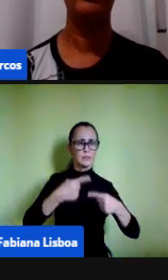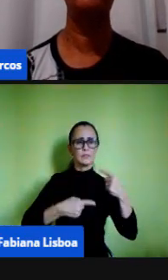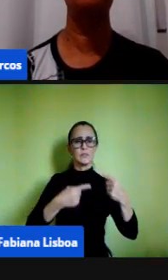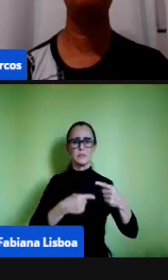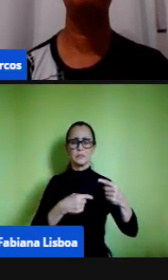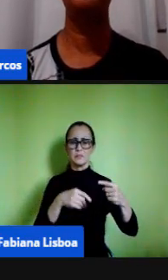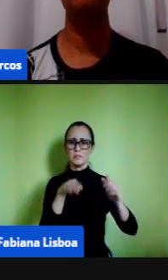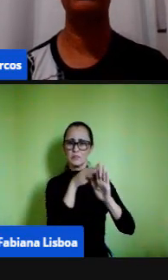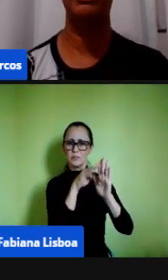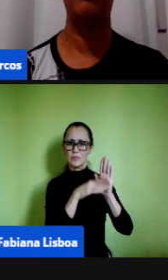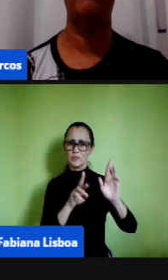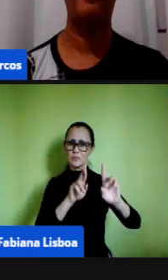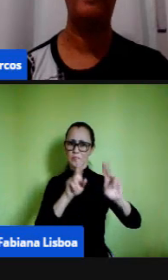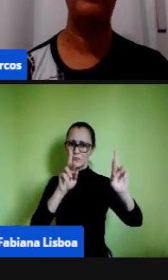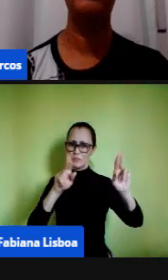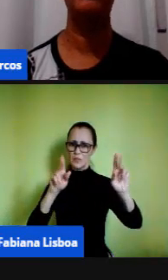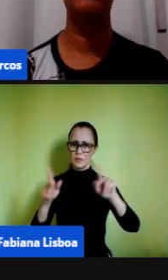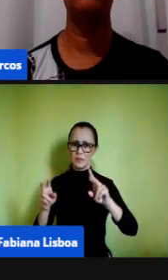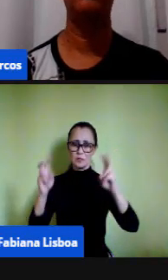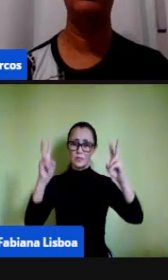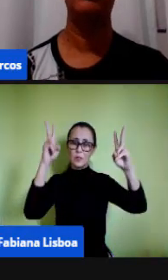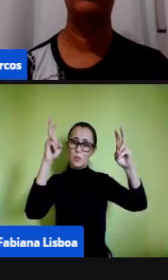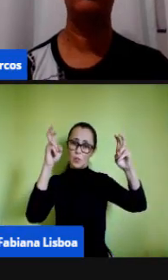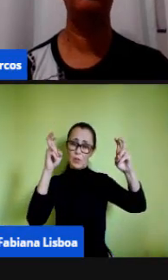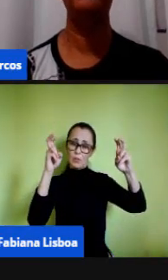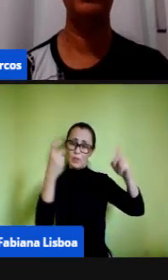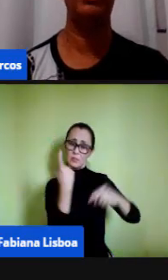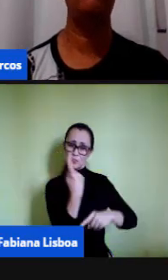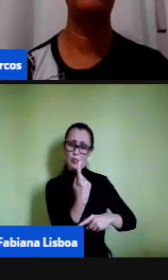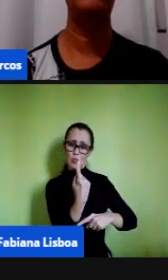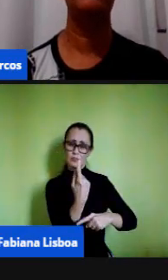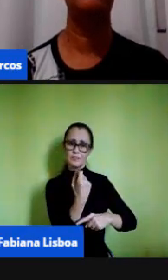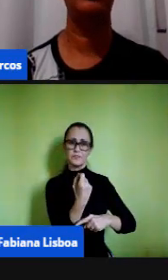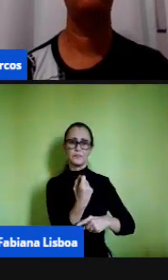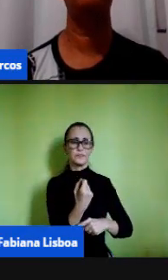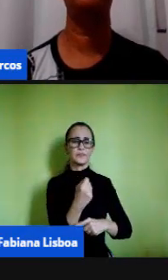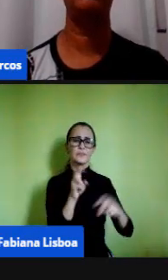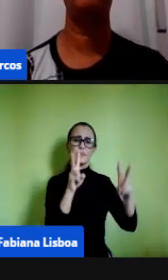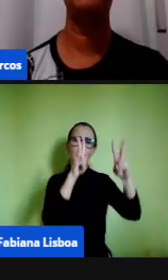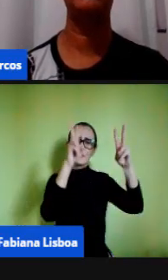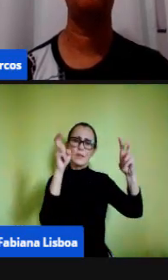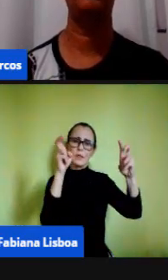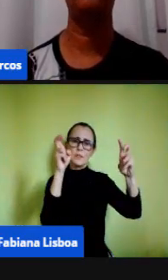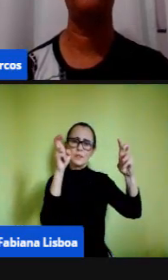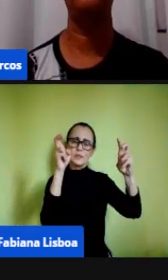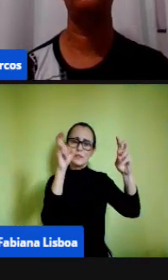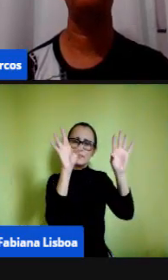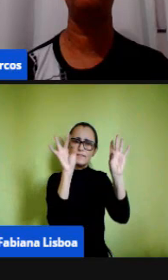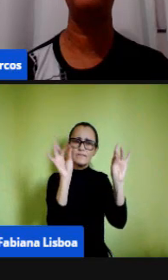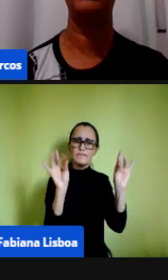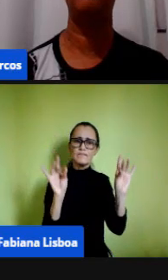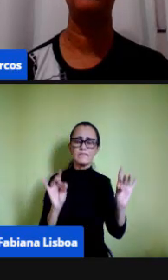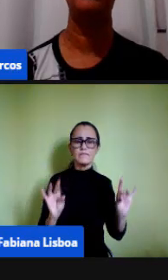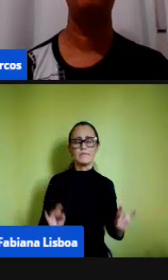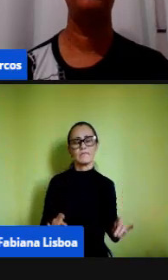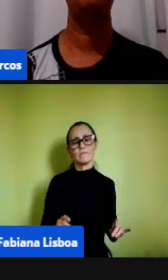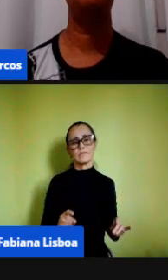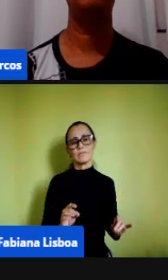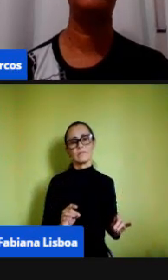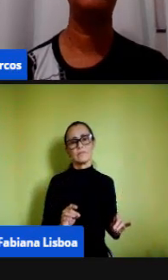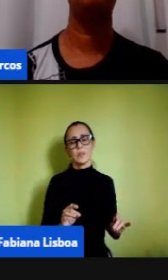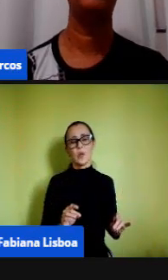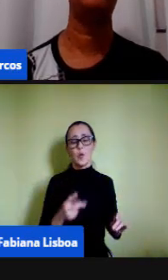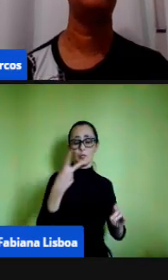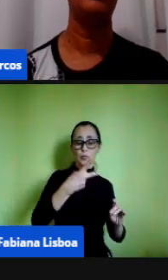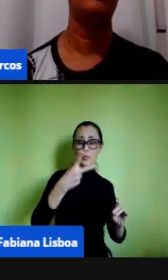diferentes de um mesmo tema, detalhando subtemas, sendo o tema citado pelo professor e o subtema